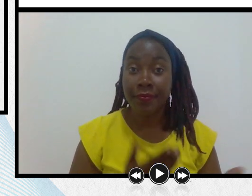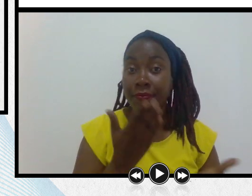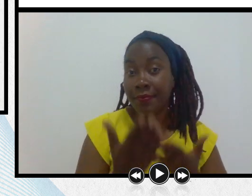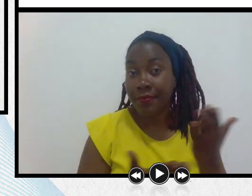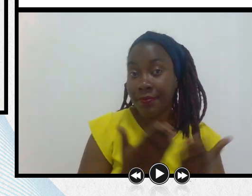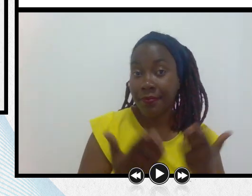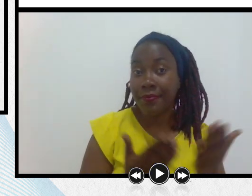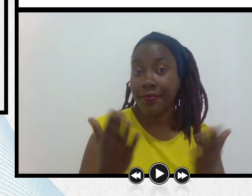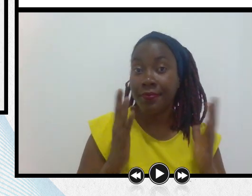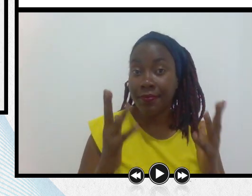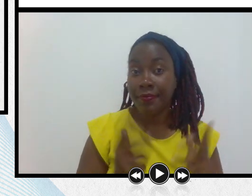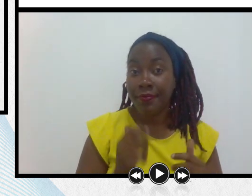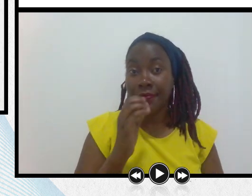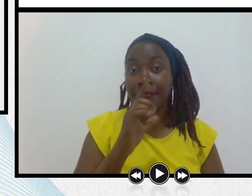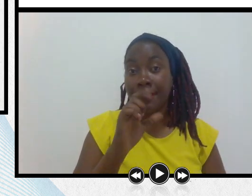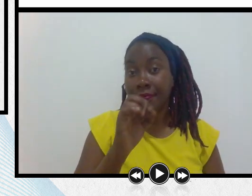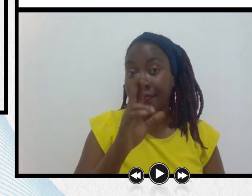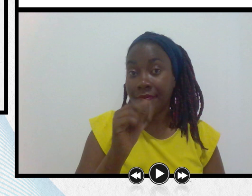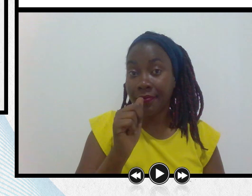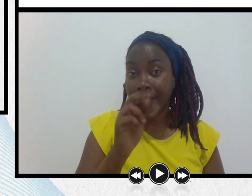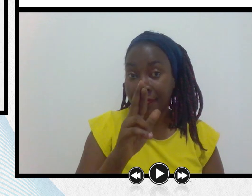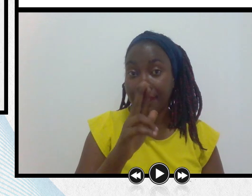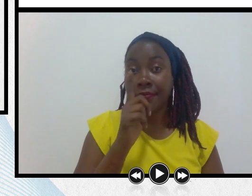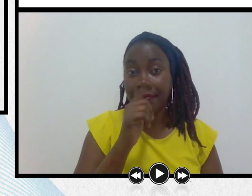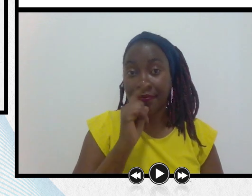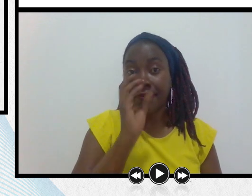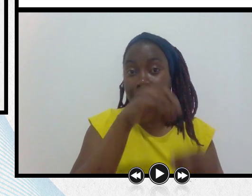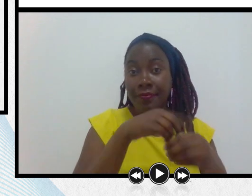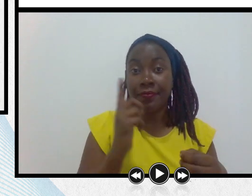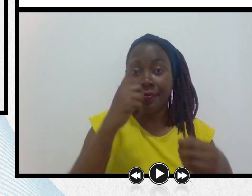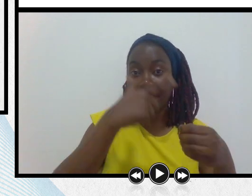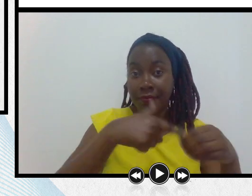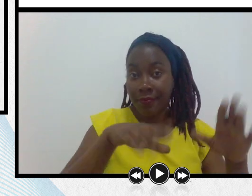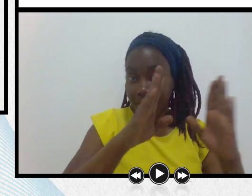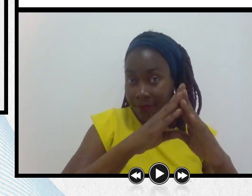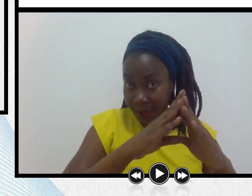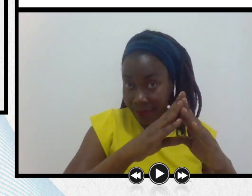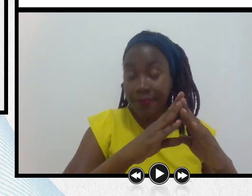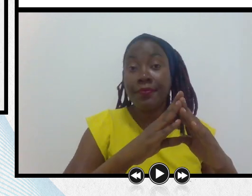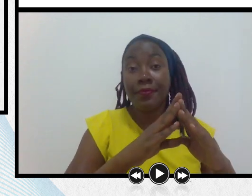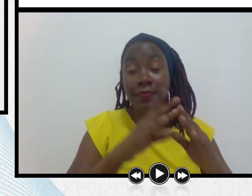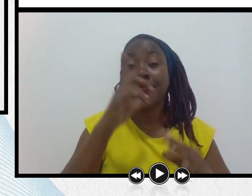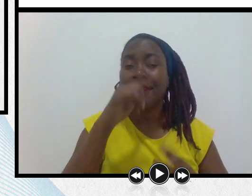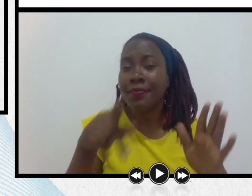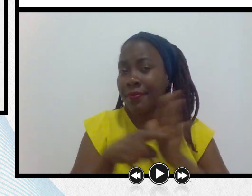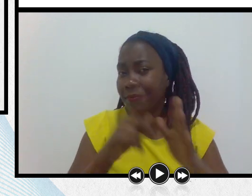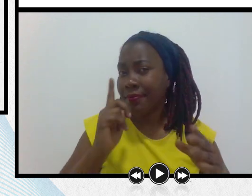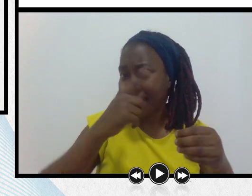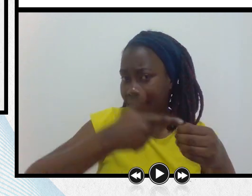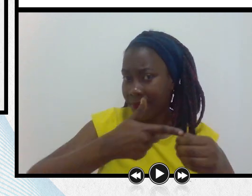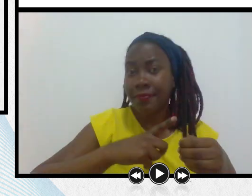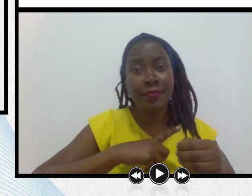tratar, né, para clorar a água de abastecimento de uma residência. E como a água de abastecimento